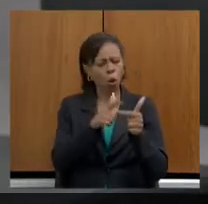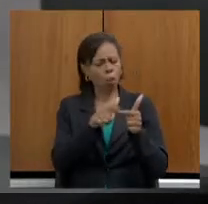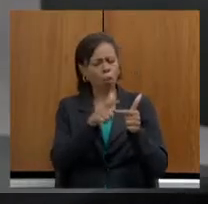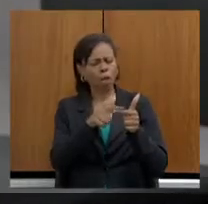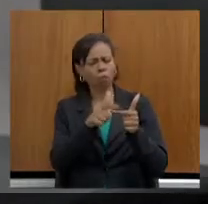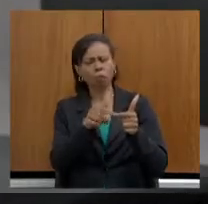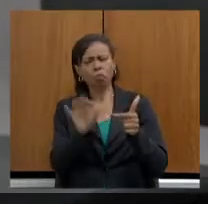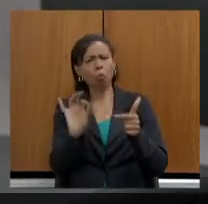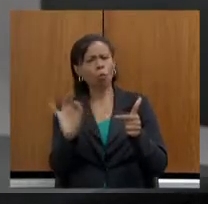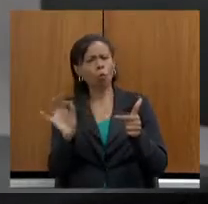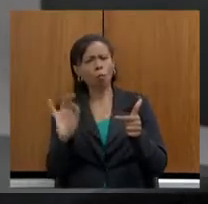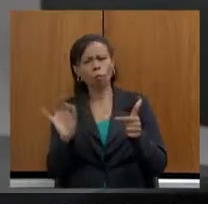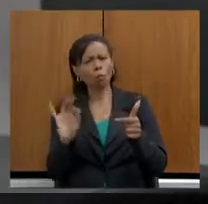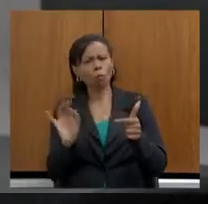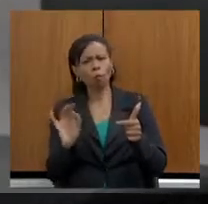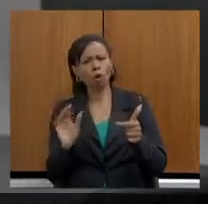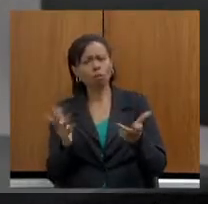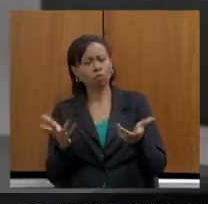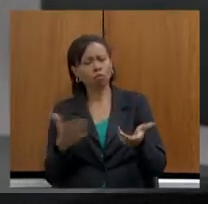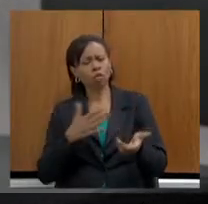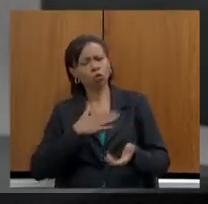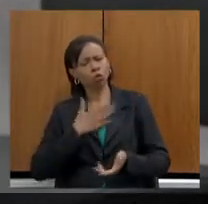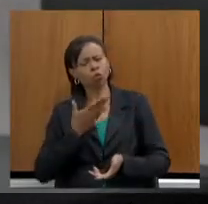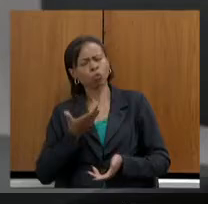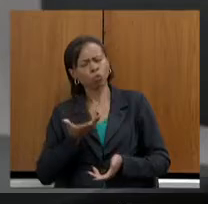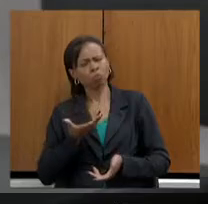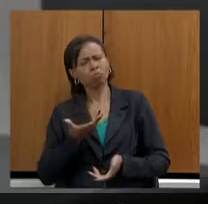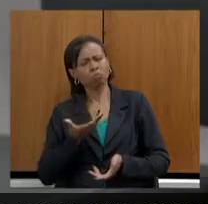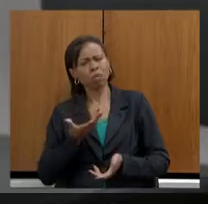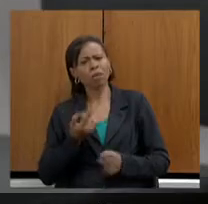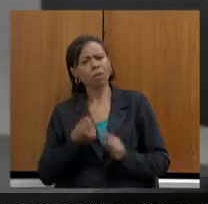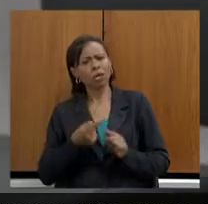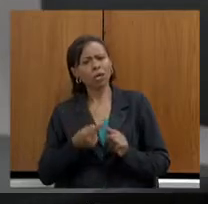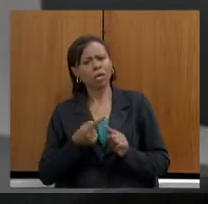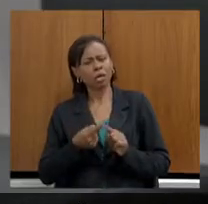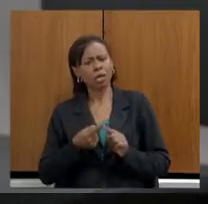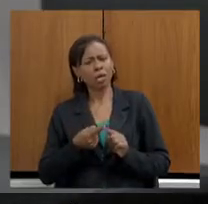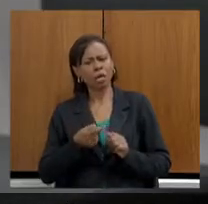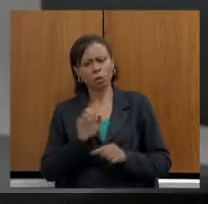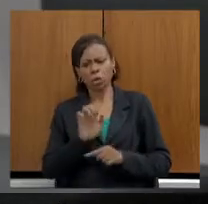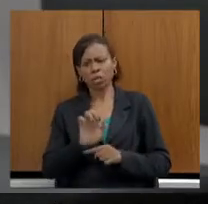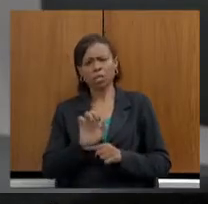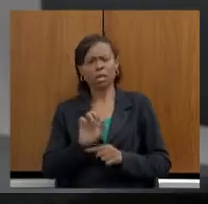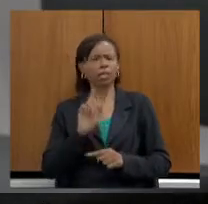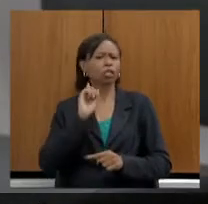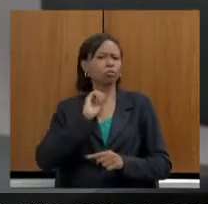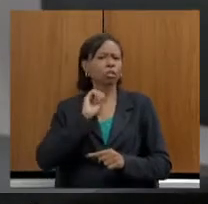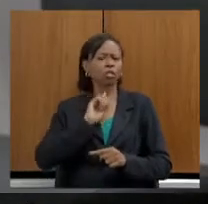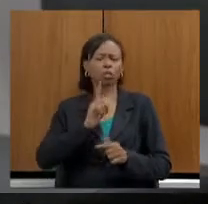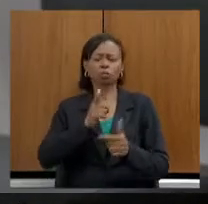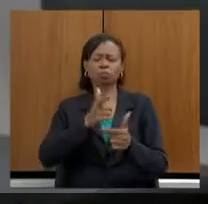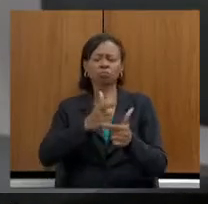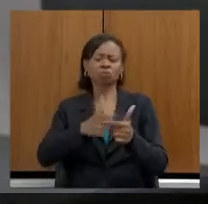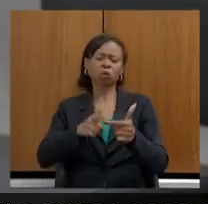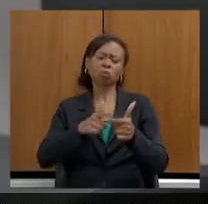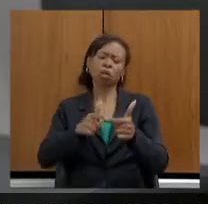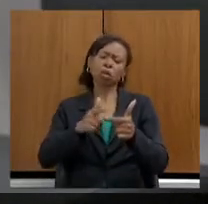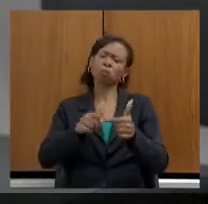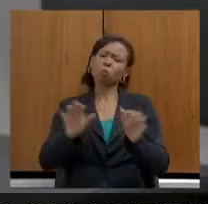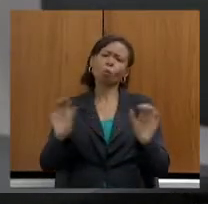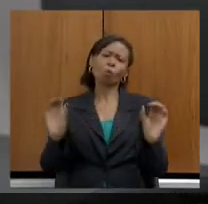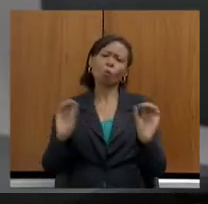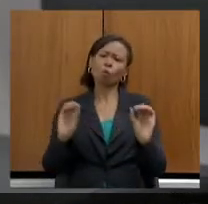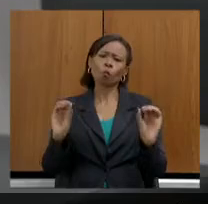espanta não tem problema é um estado Sem problema é uma Finlândia lembrava o professor Cleiton porque